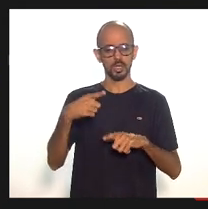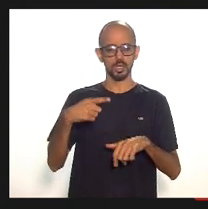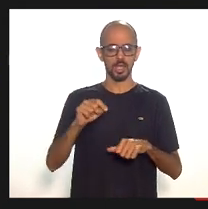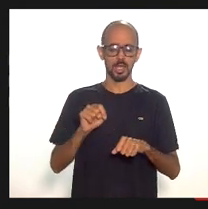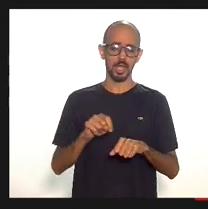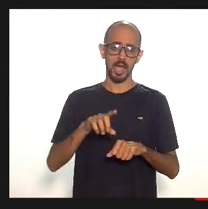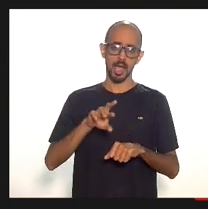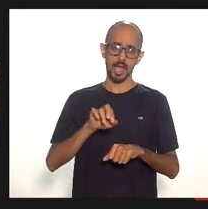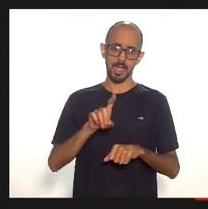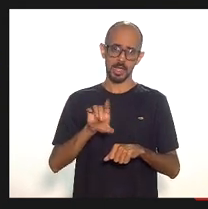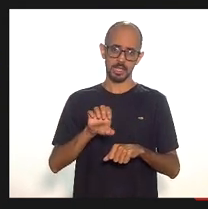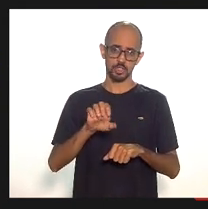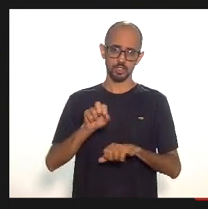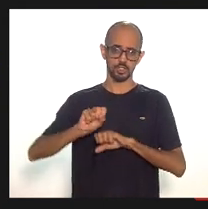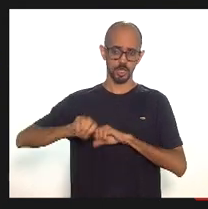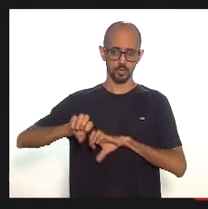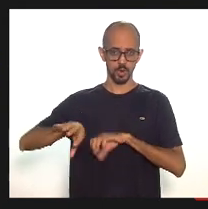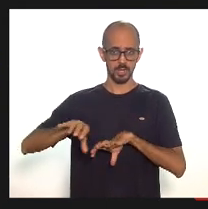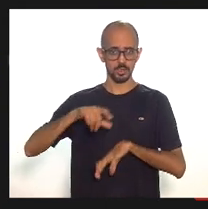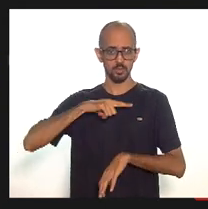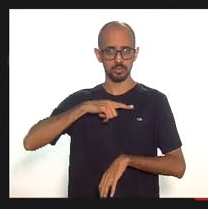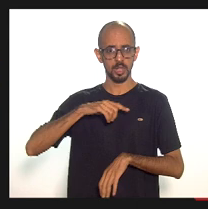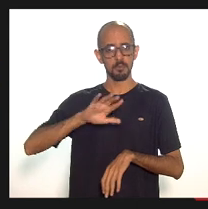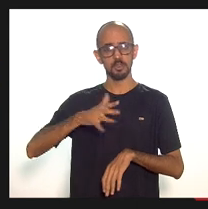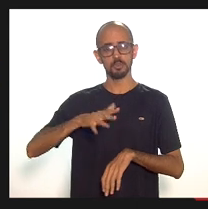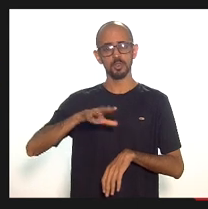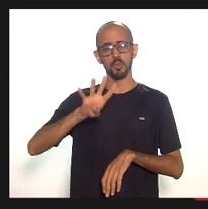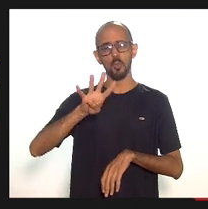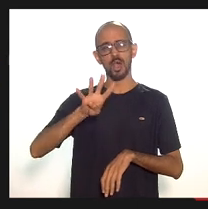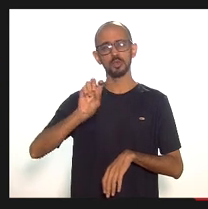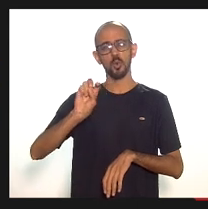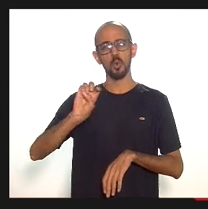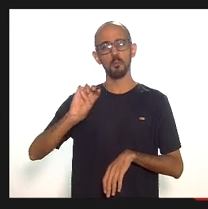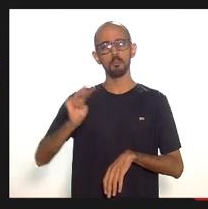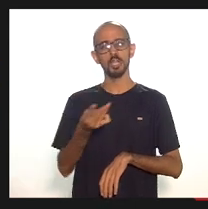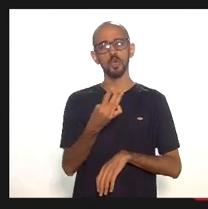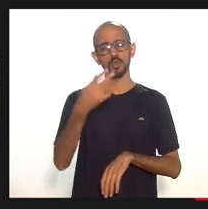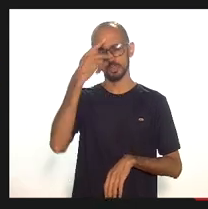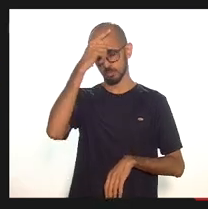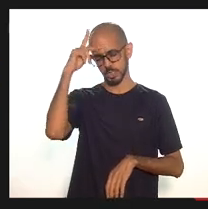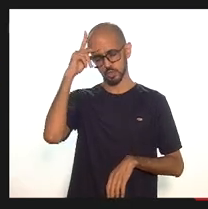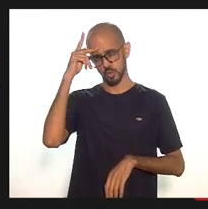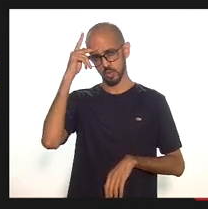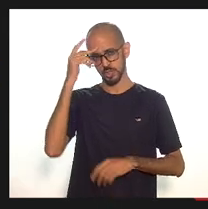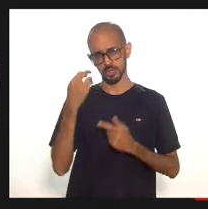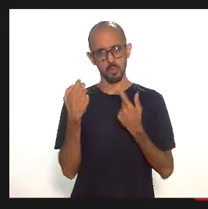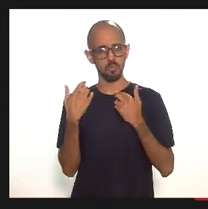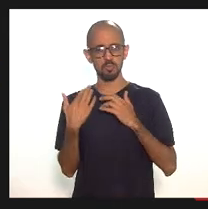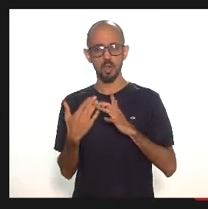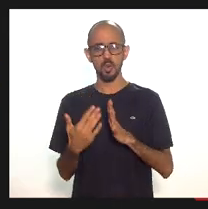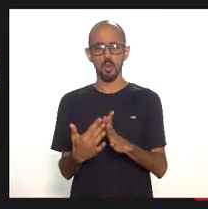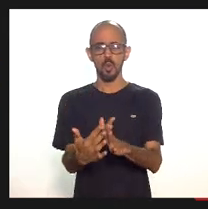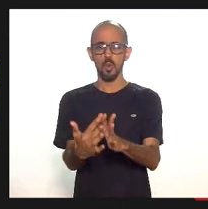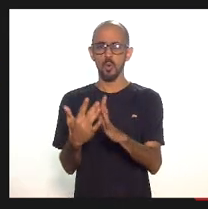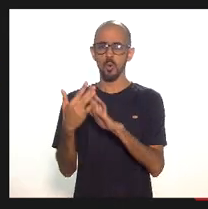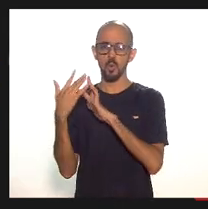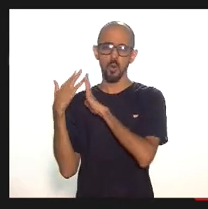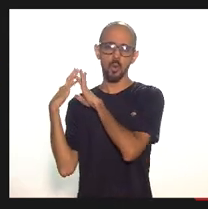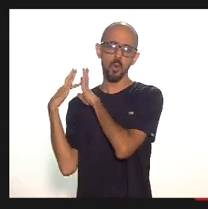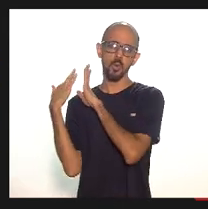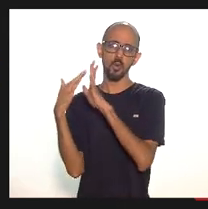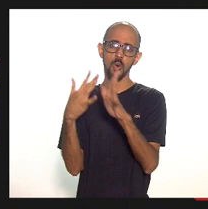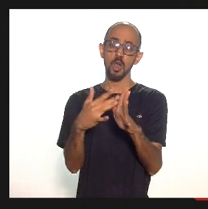no estado do Rio de Janeiro movimenta quase 4 milhões de pessoas, né, somando privada, pública, estadual e municipal, e tem um